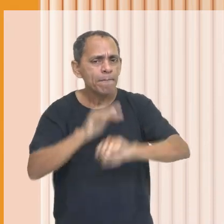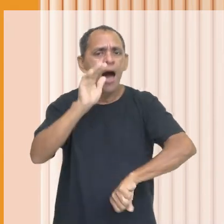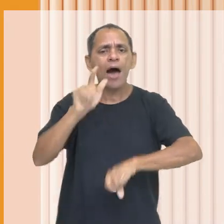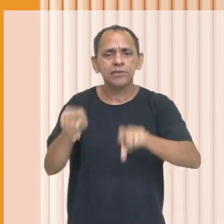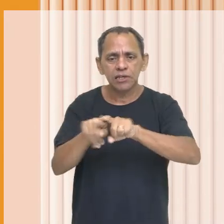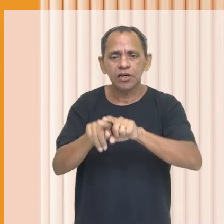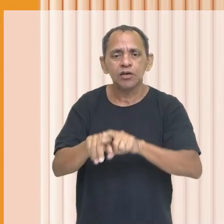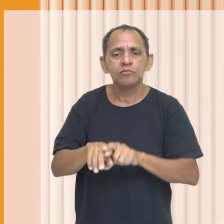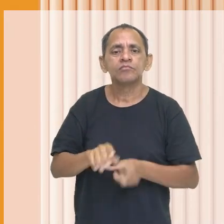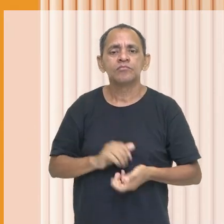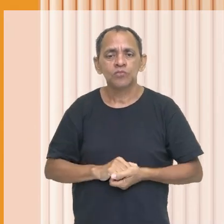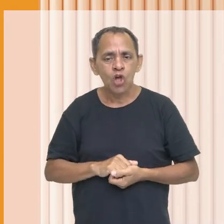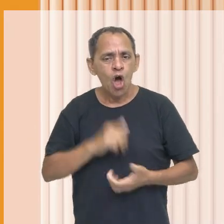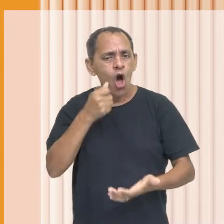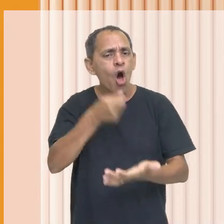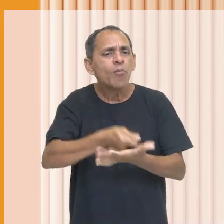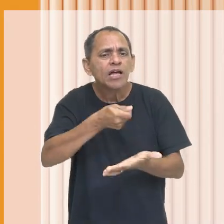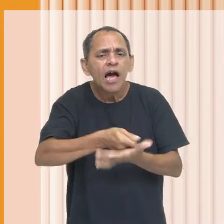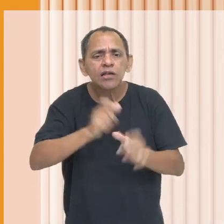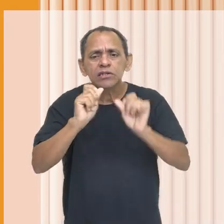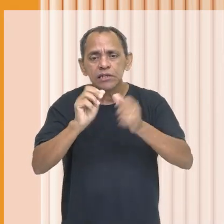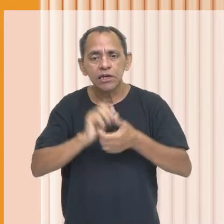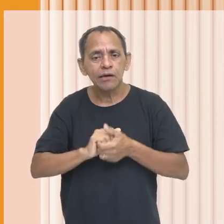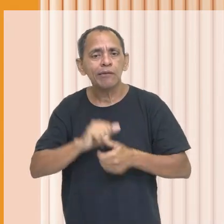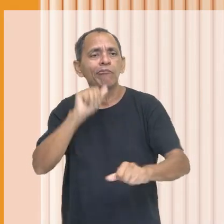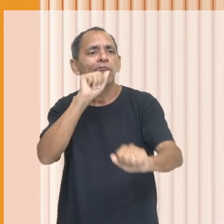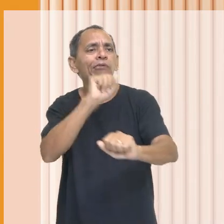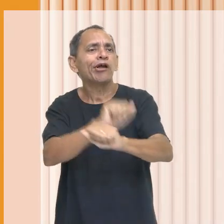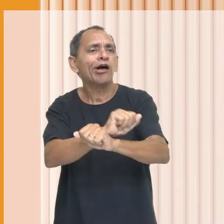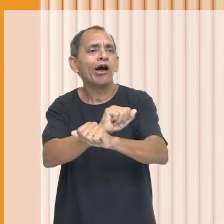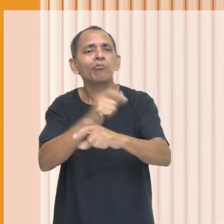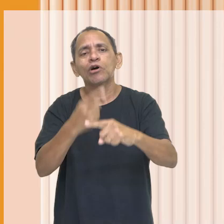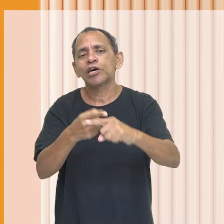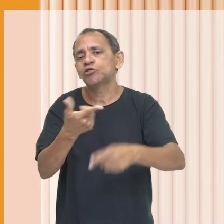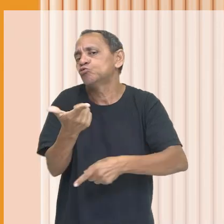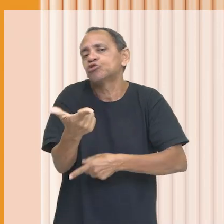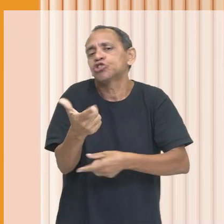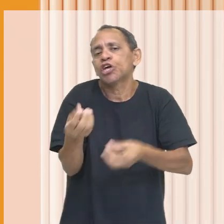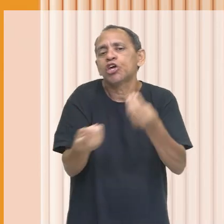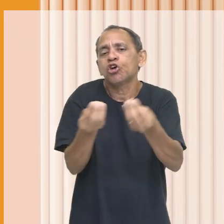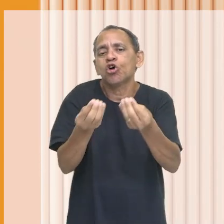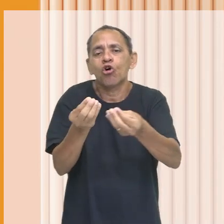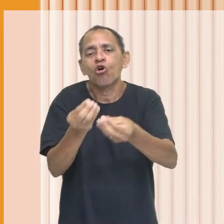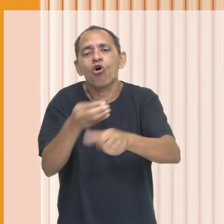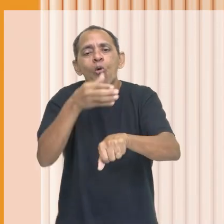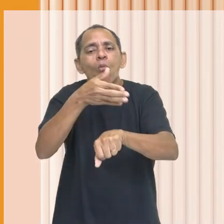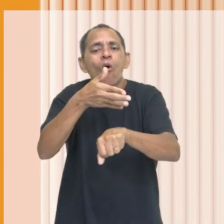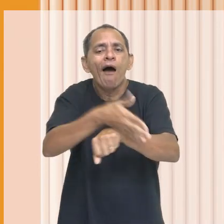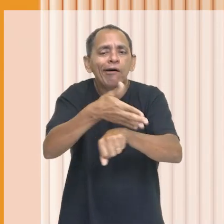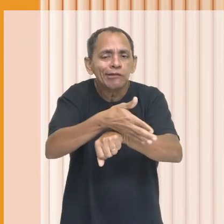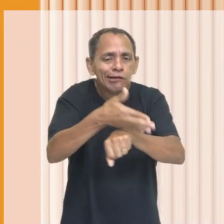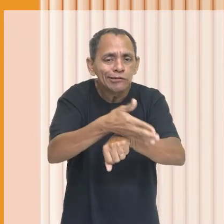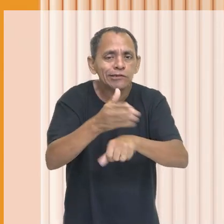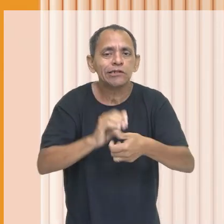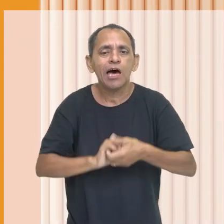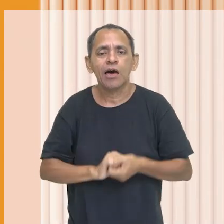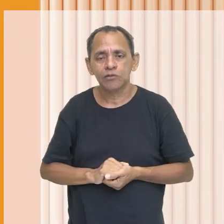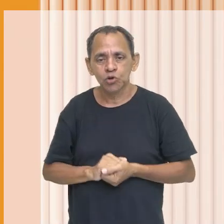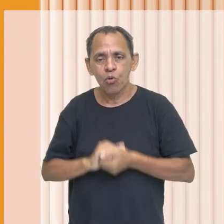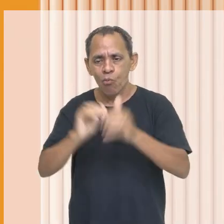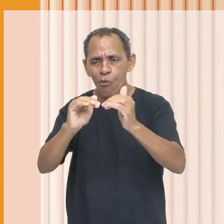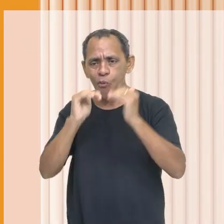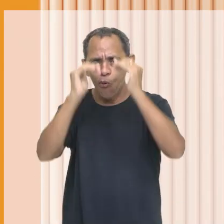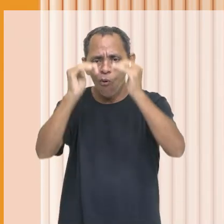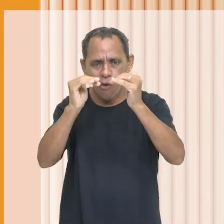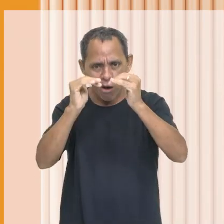obrigado a você parar em uma fase de estudos porque você não tem como acessar uma educação de nível mais alto, a não ser que você mude do seu